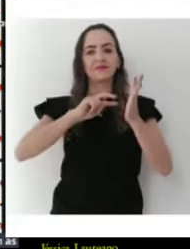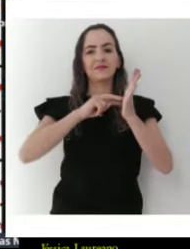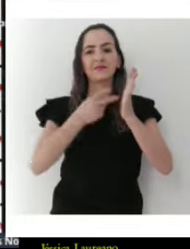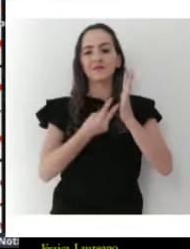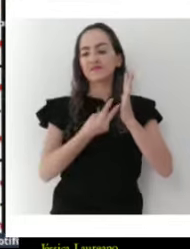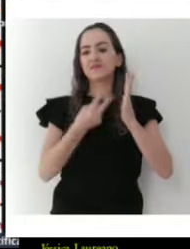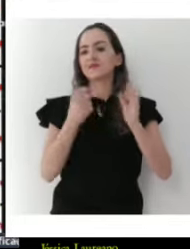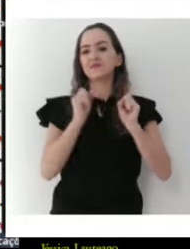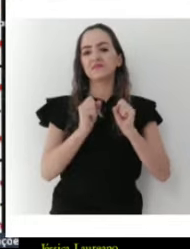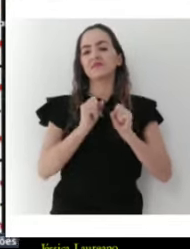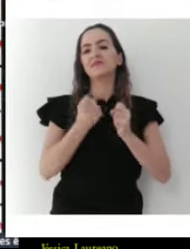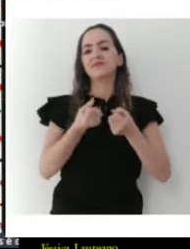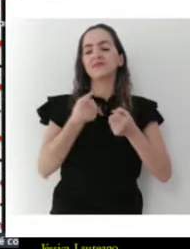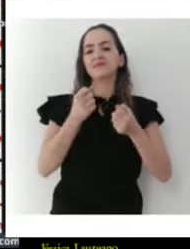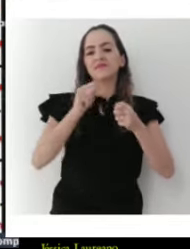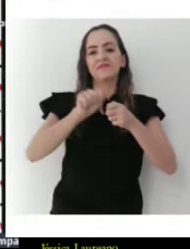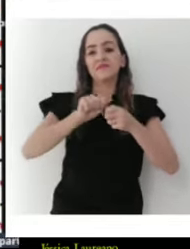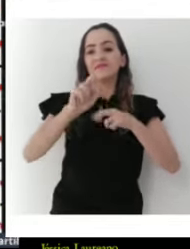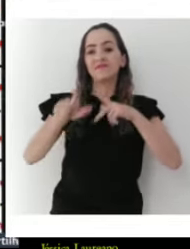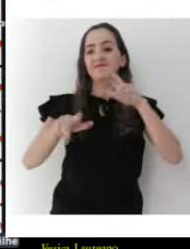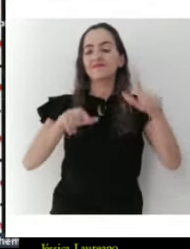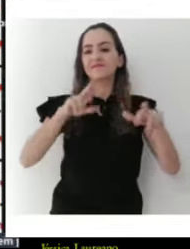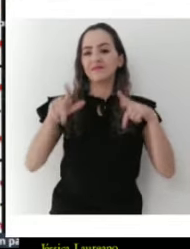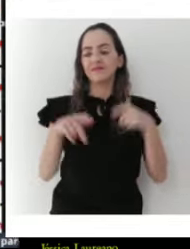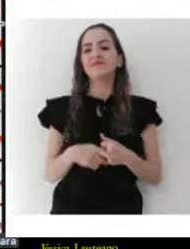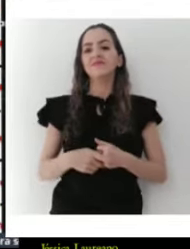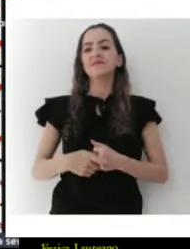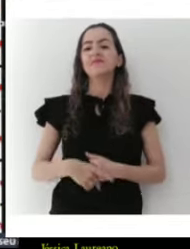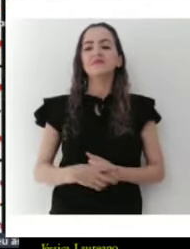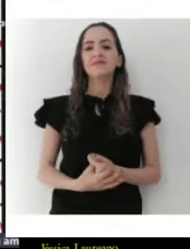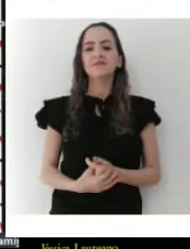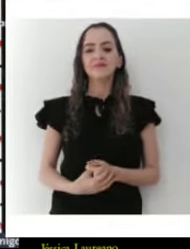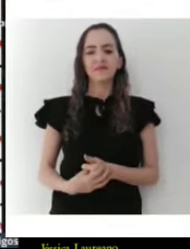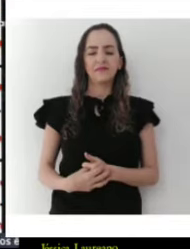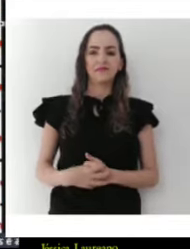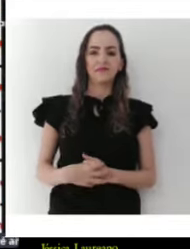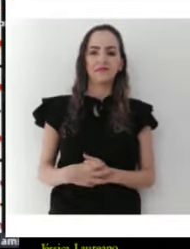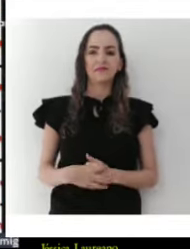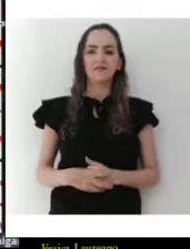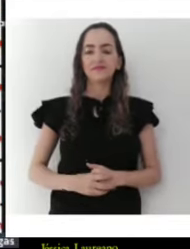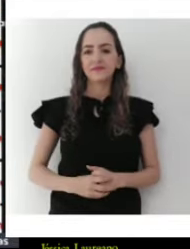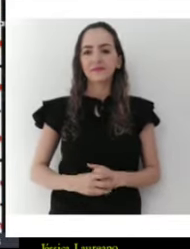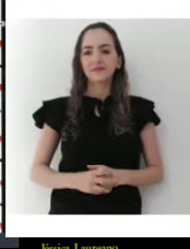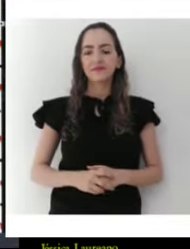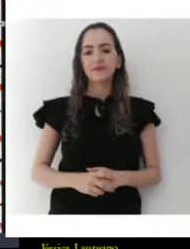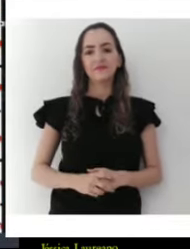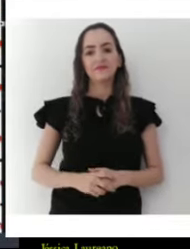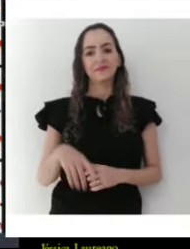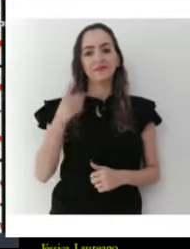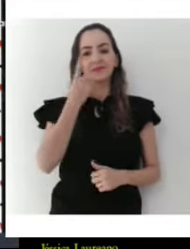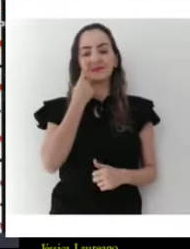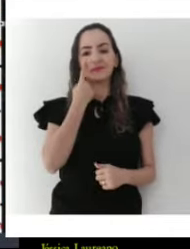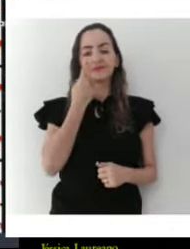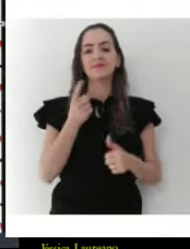aí, a gente vai trabalhar de duas maneiras para que vocês possam compreender. Vamos ao